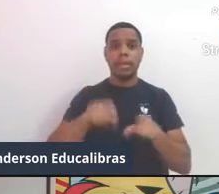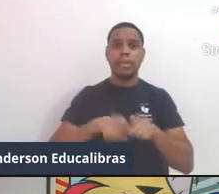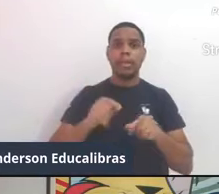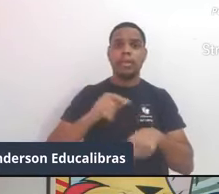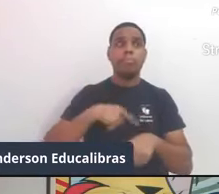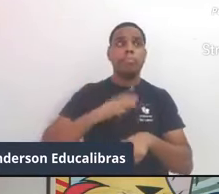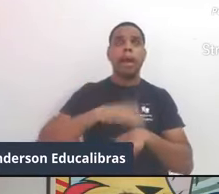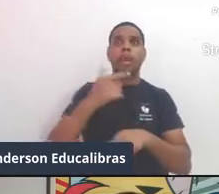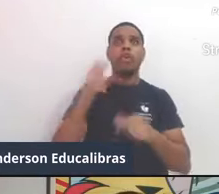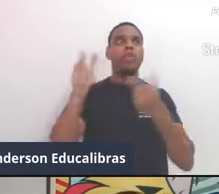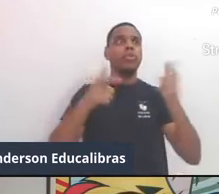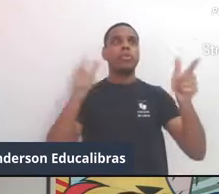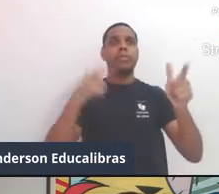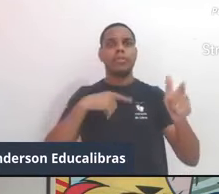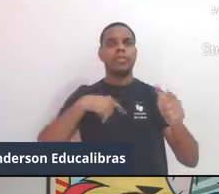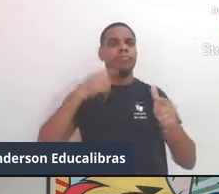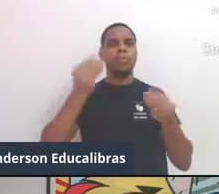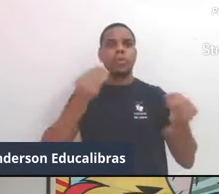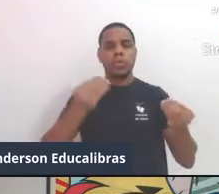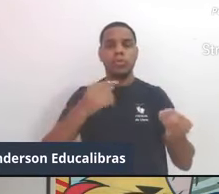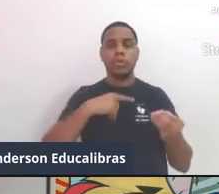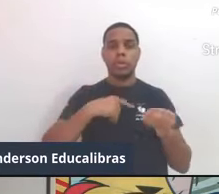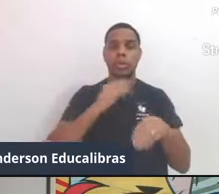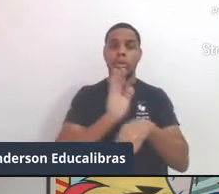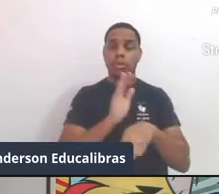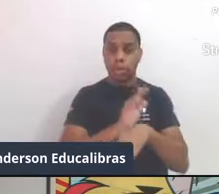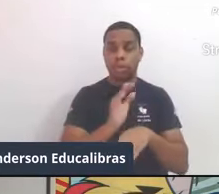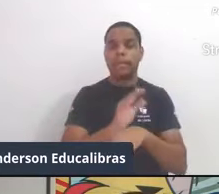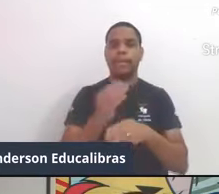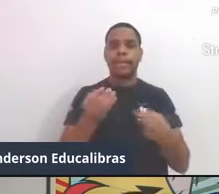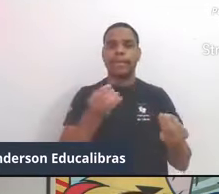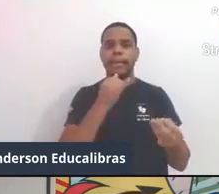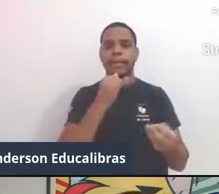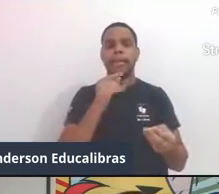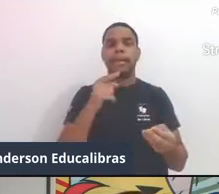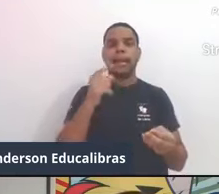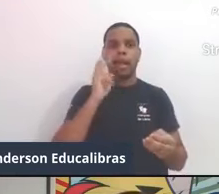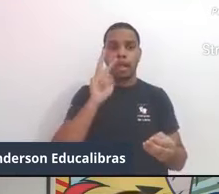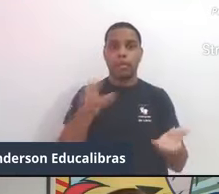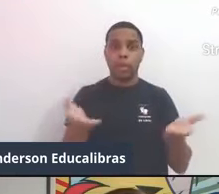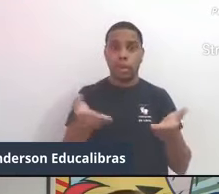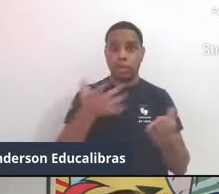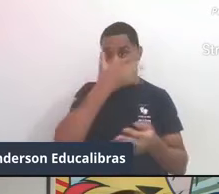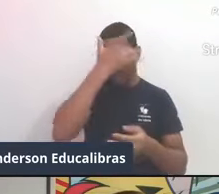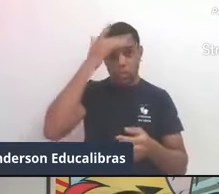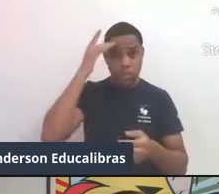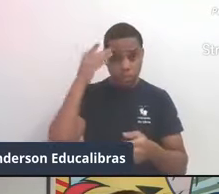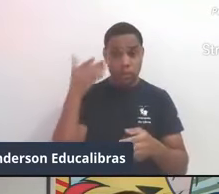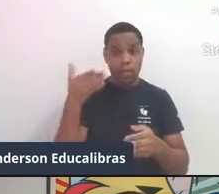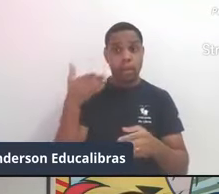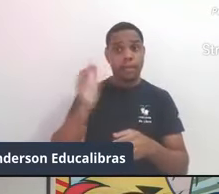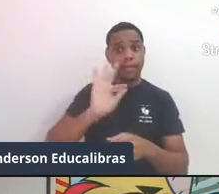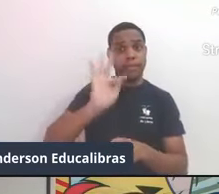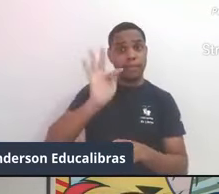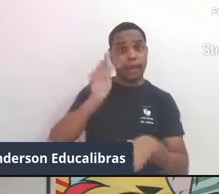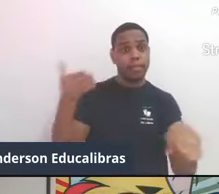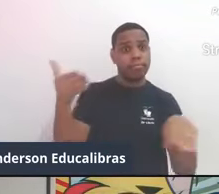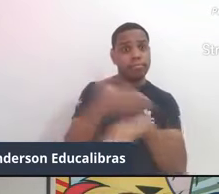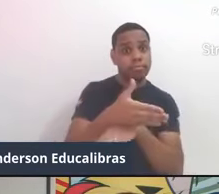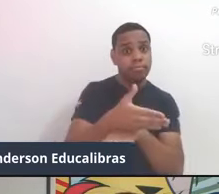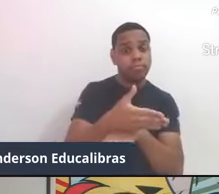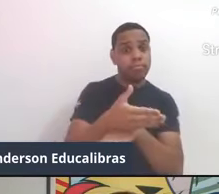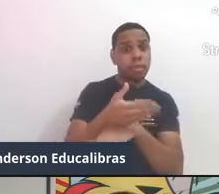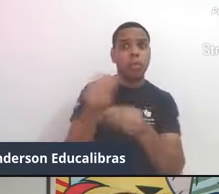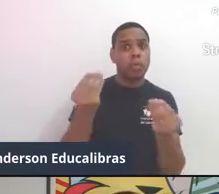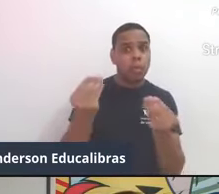Ele pode chegar em fortalecer a academia, como é que a gente olha hoje para as pessoas que chegam à universidade, como que a gente pode